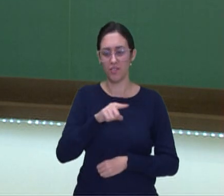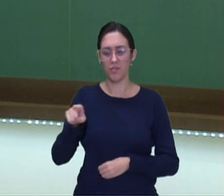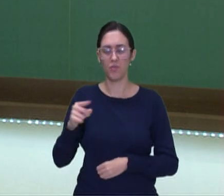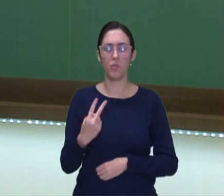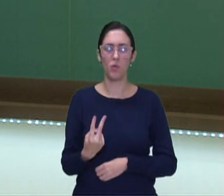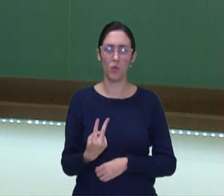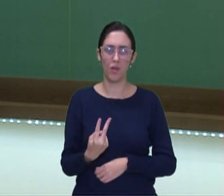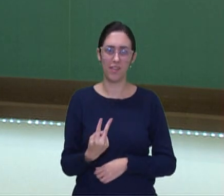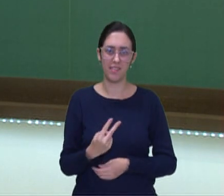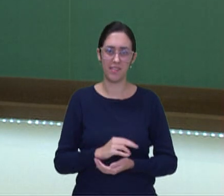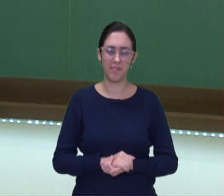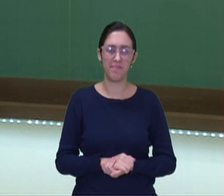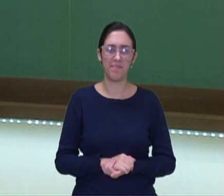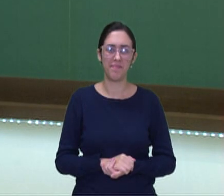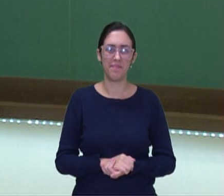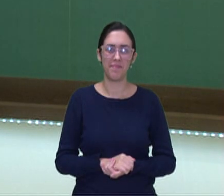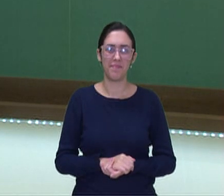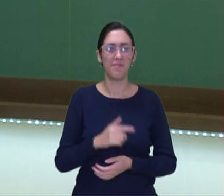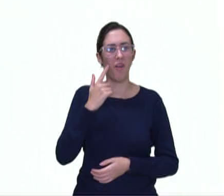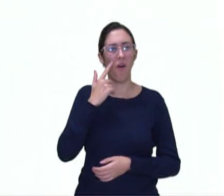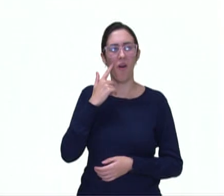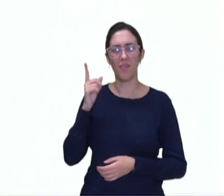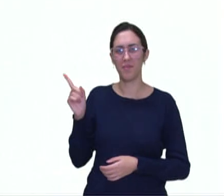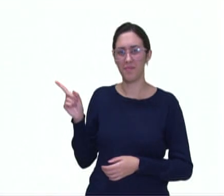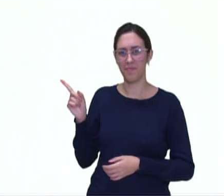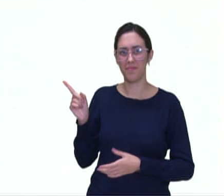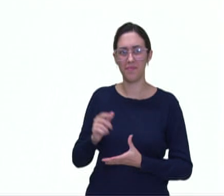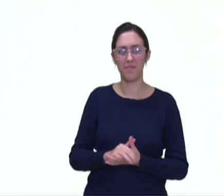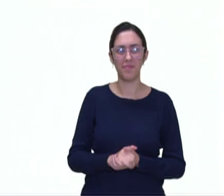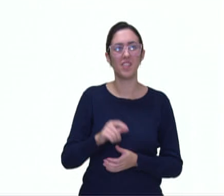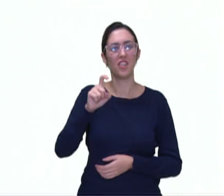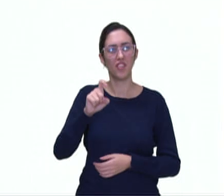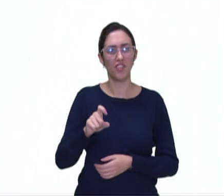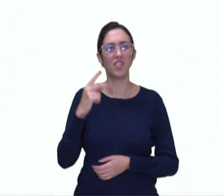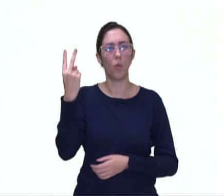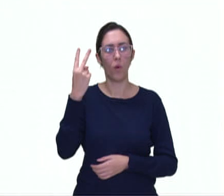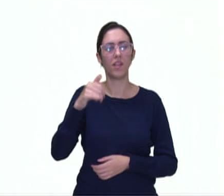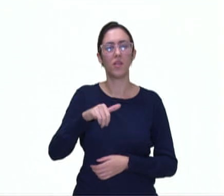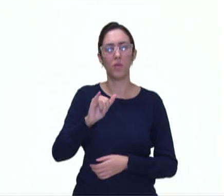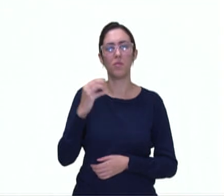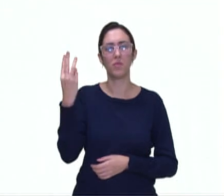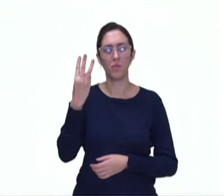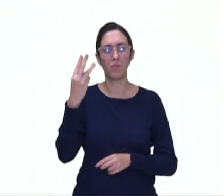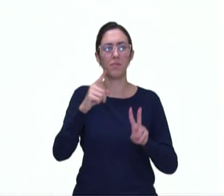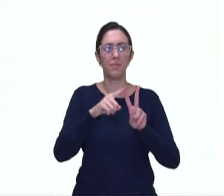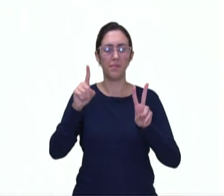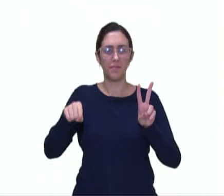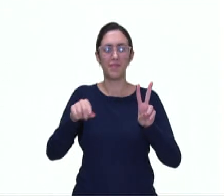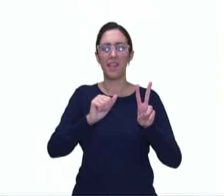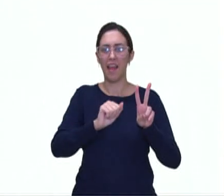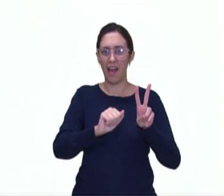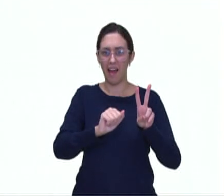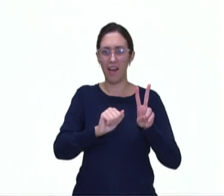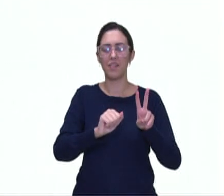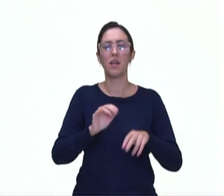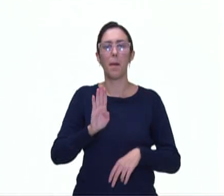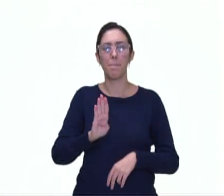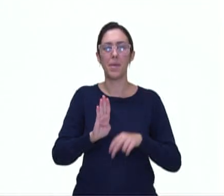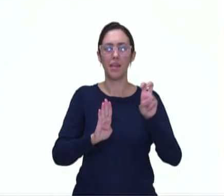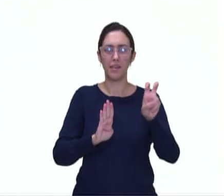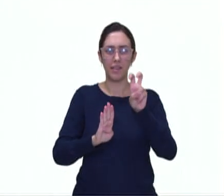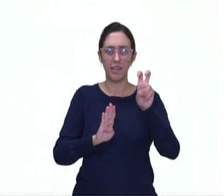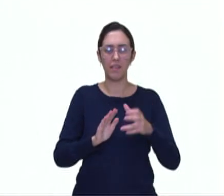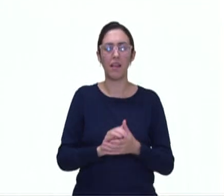Então tá aí. Vamos conferindo, ó. X ao quadrado, y ao cubo, raiz quadrada de a, b à quinta, b